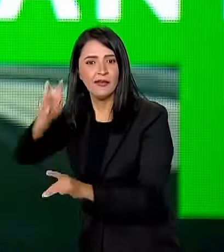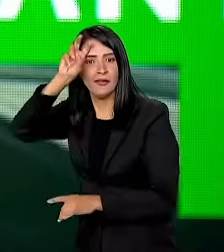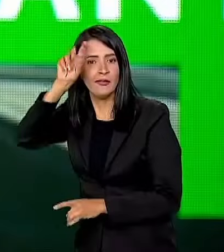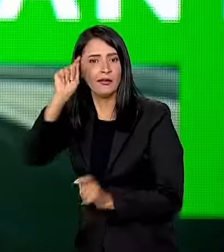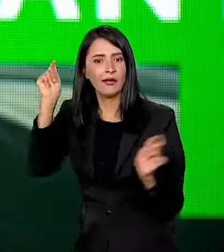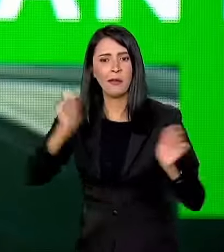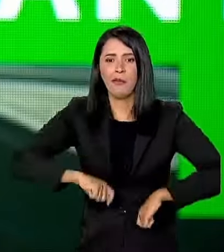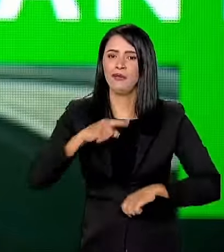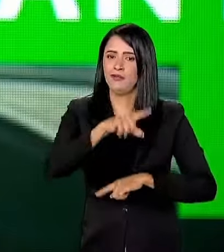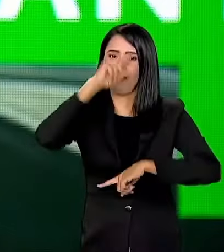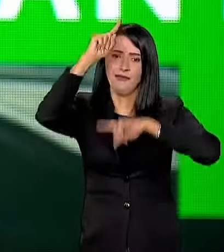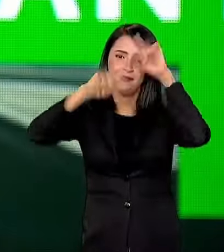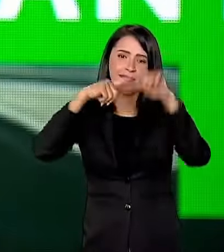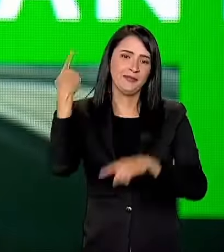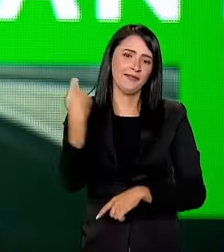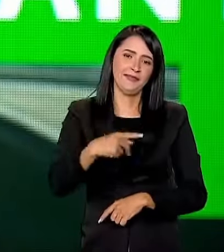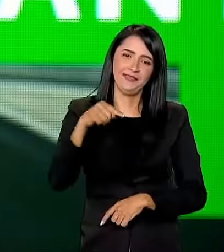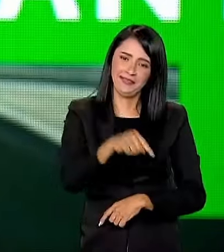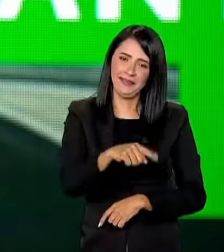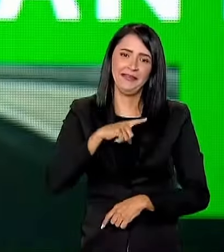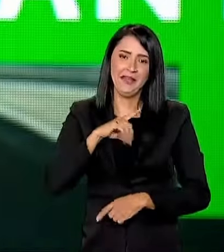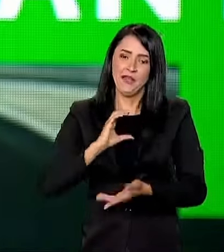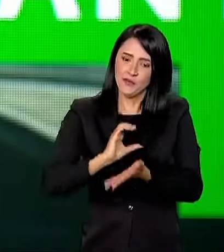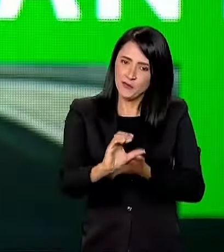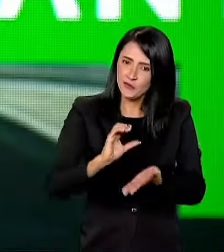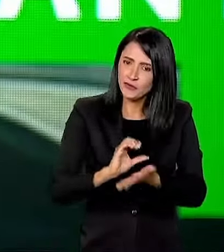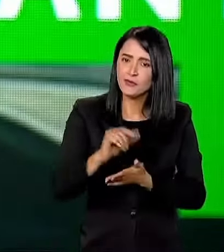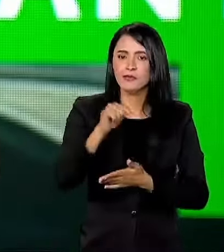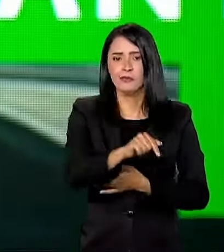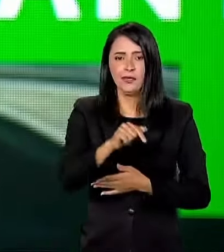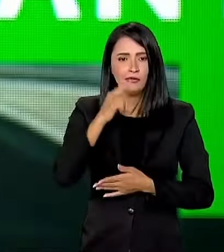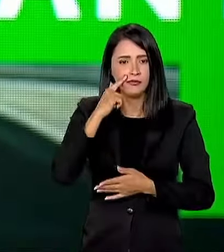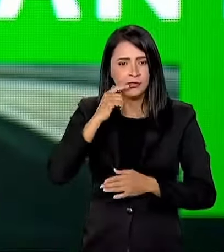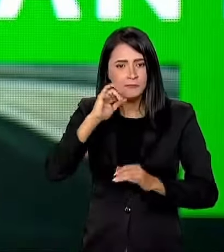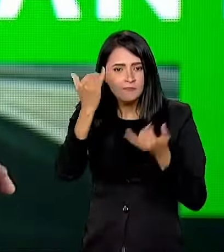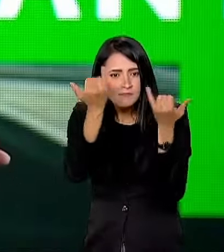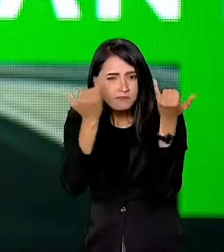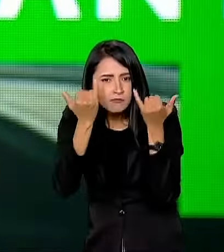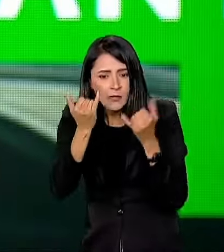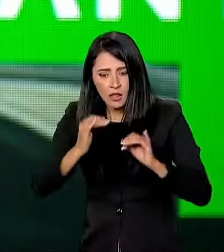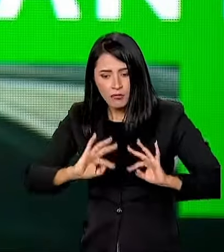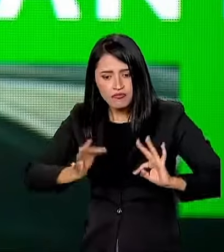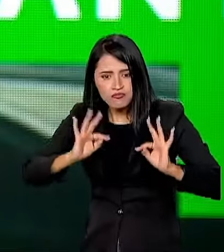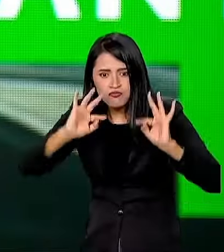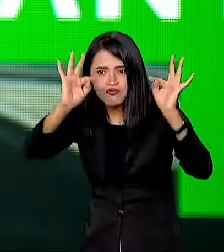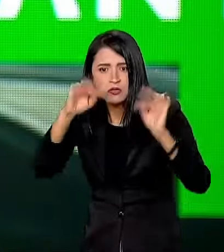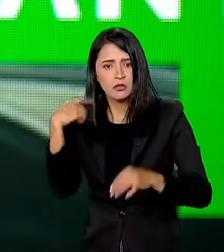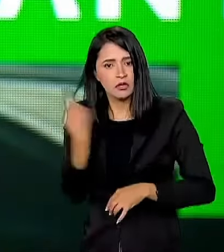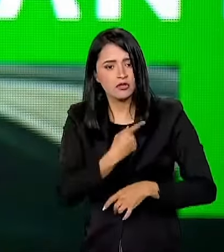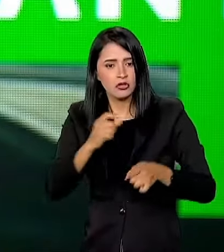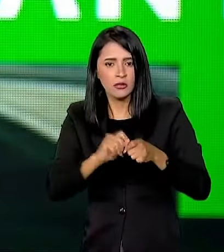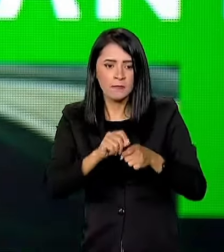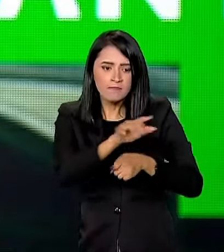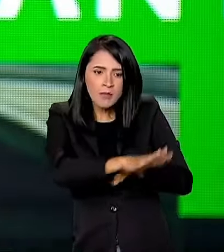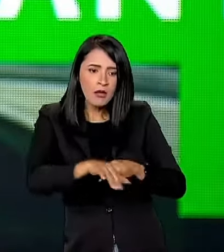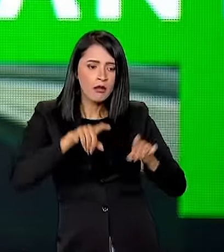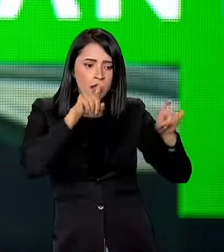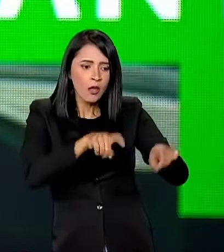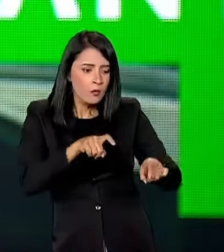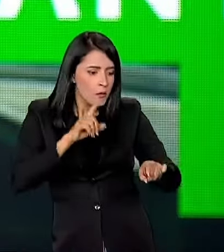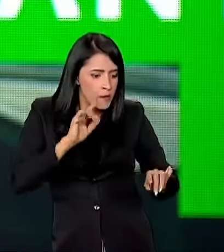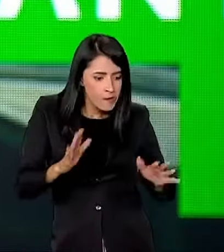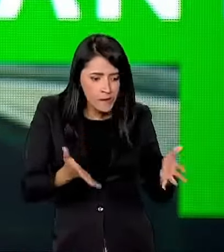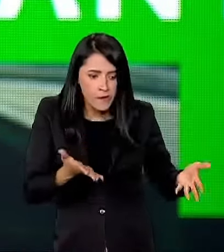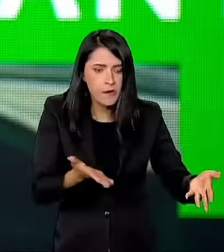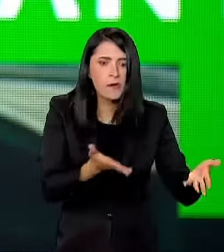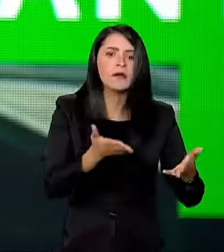da criatividade e dos investimentos em conhecimento tecnológico que nós estamos fazendo na agricultura. Essa